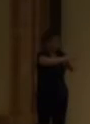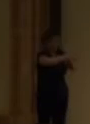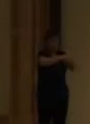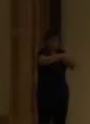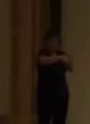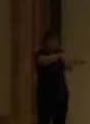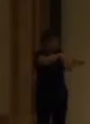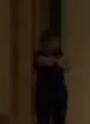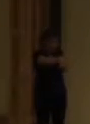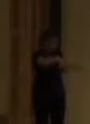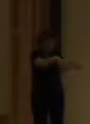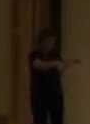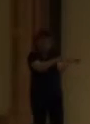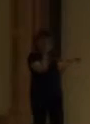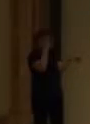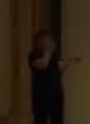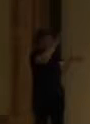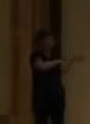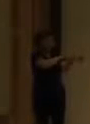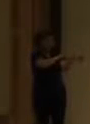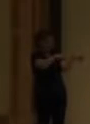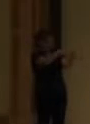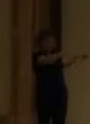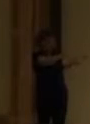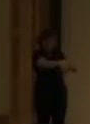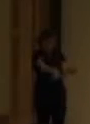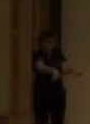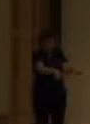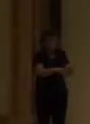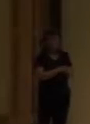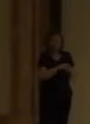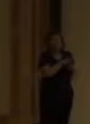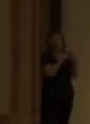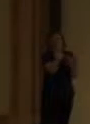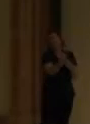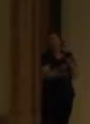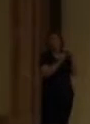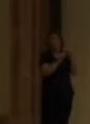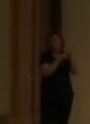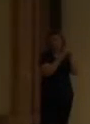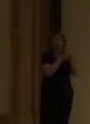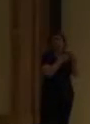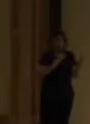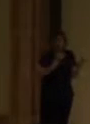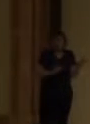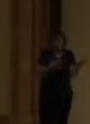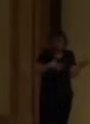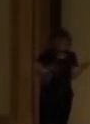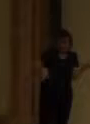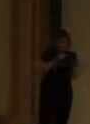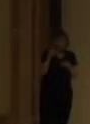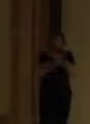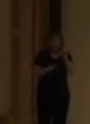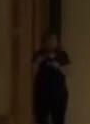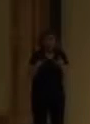e os reconheciam de uma determinada maneira, não se revêem nessas fronteiras. Se por acaso no meio disto entra uma questão como,